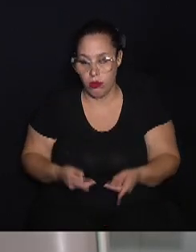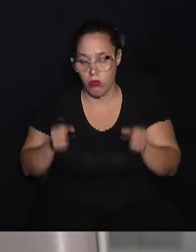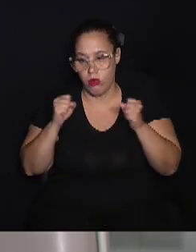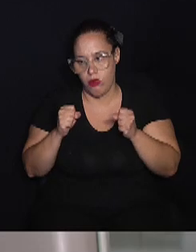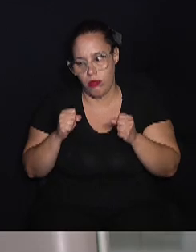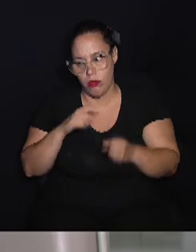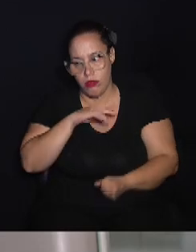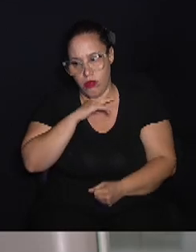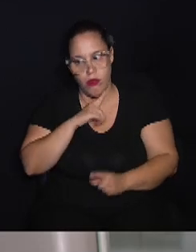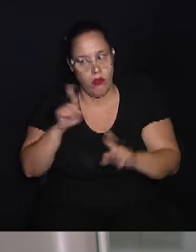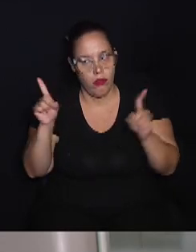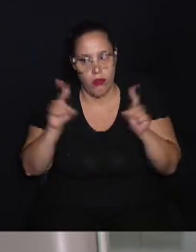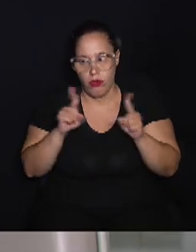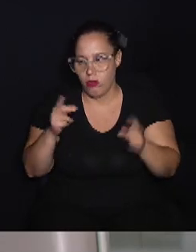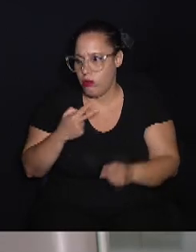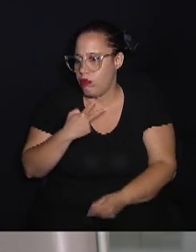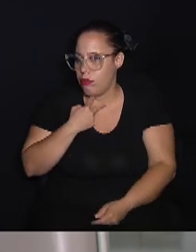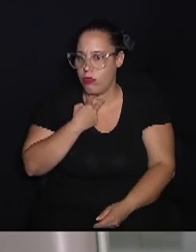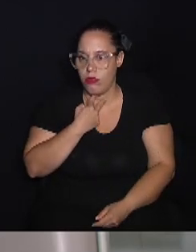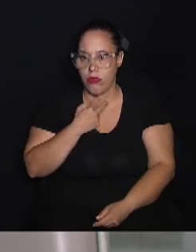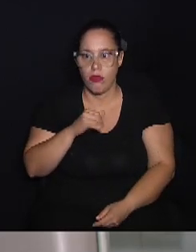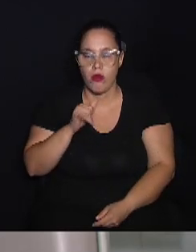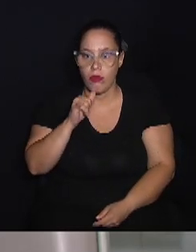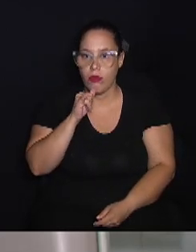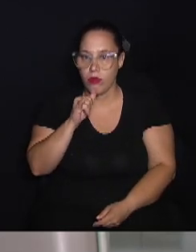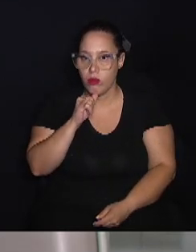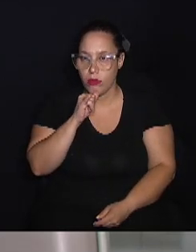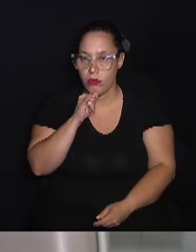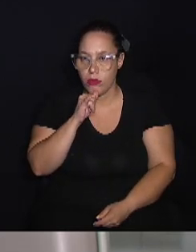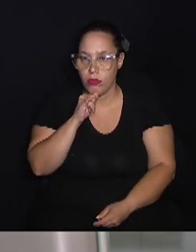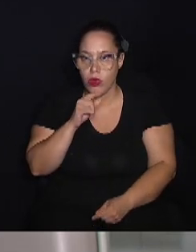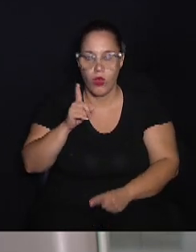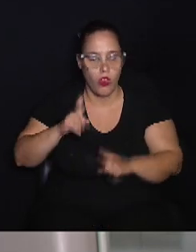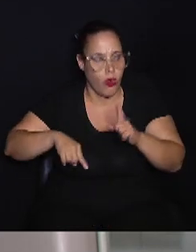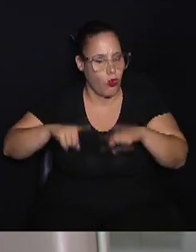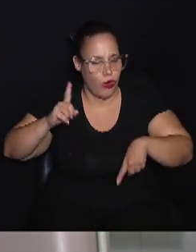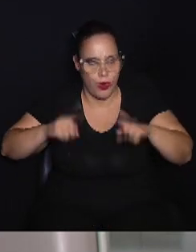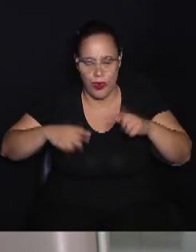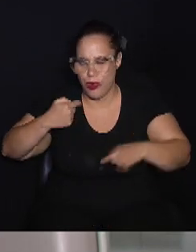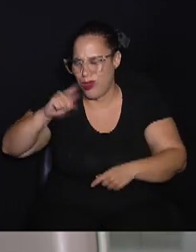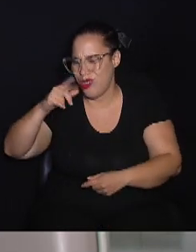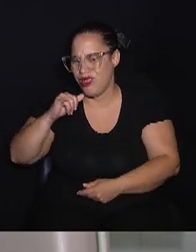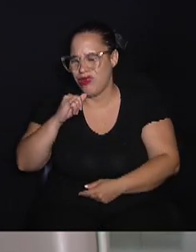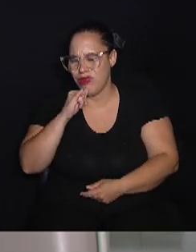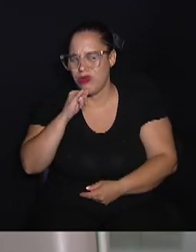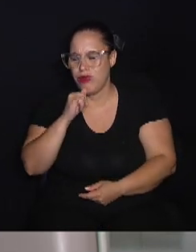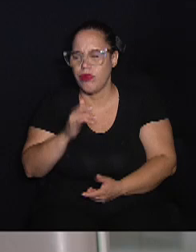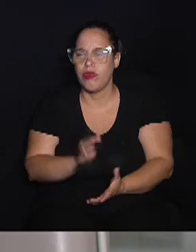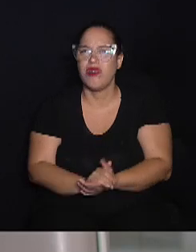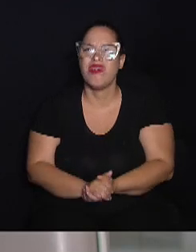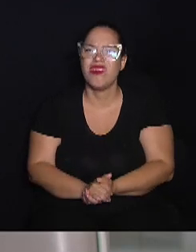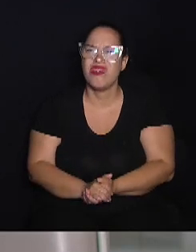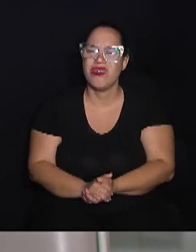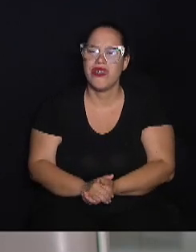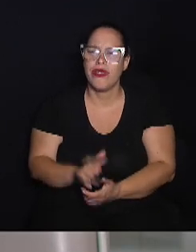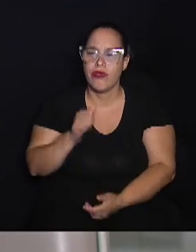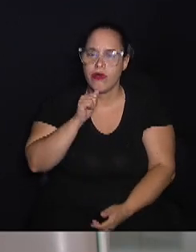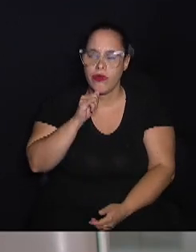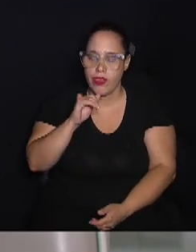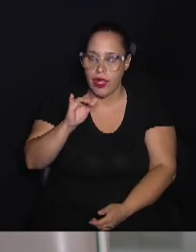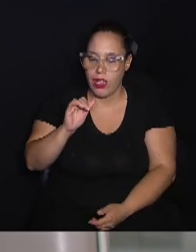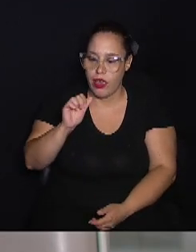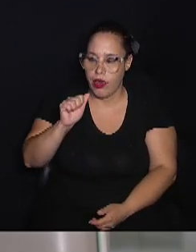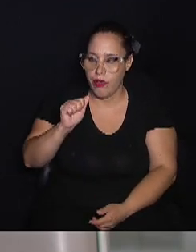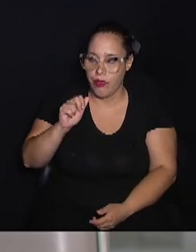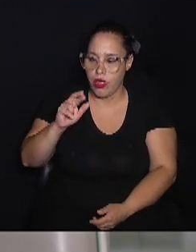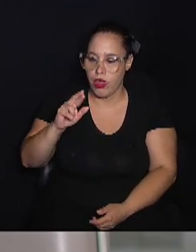os animais não podem Então isso é um exemplo e mas existem vários outros exemplos então por exemplo e arnica né que o